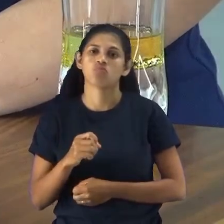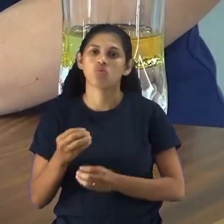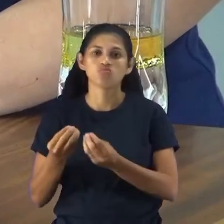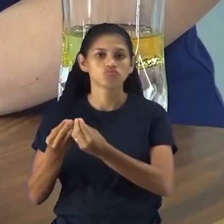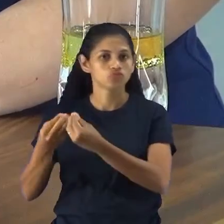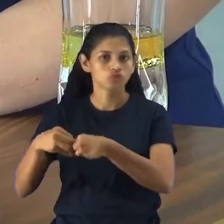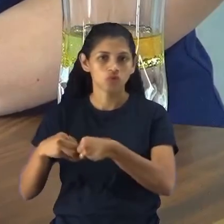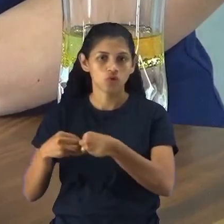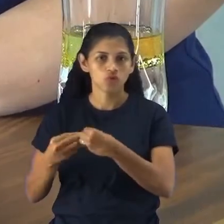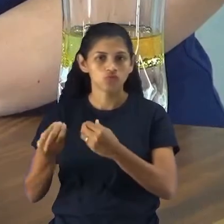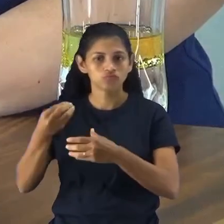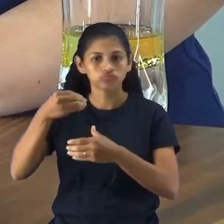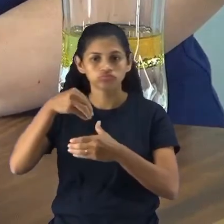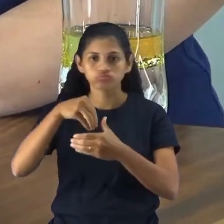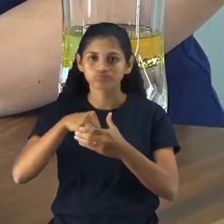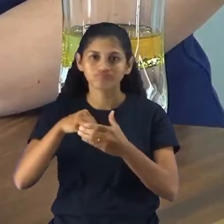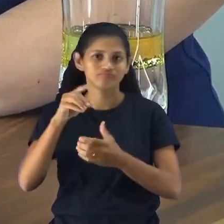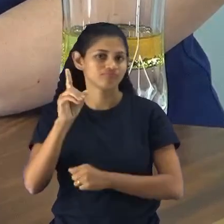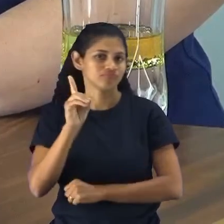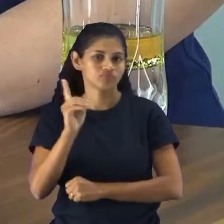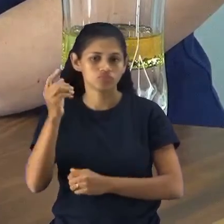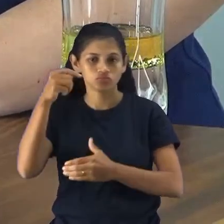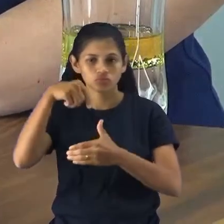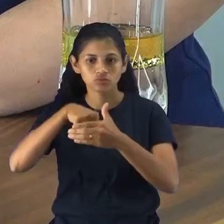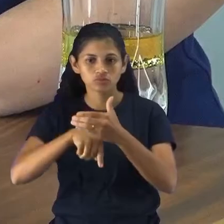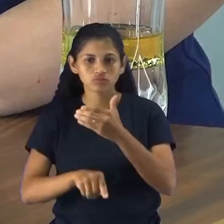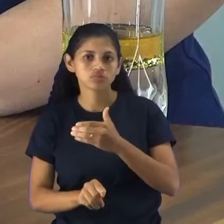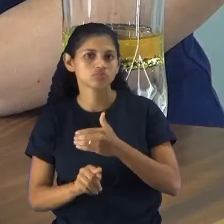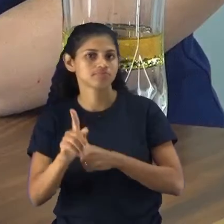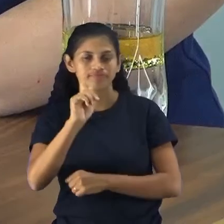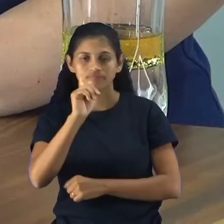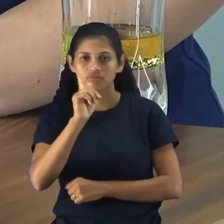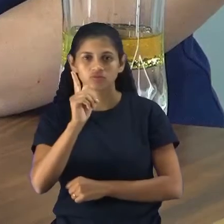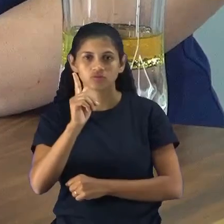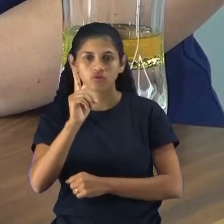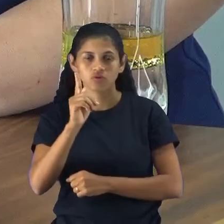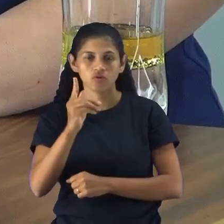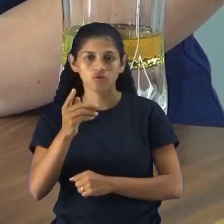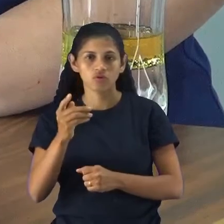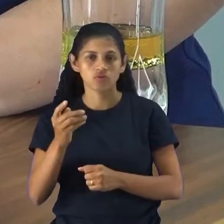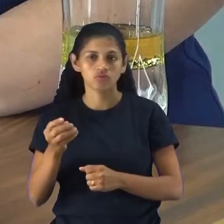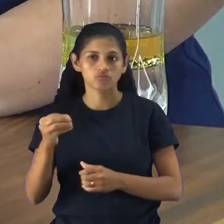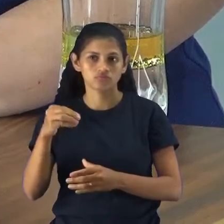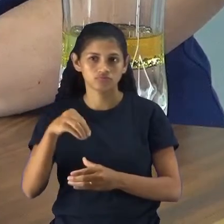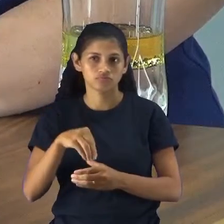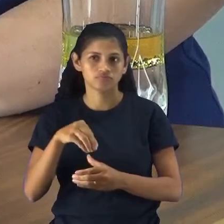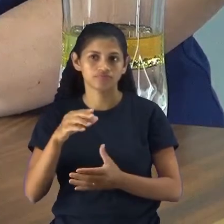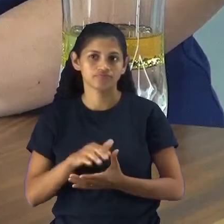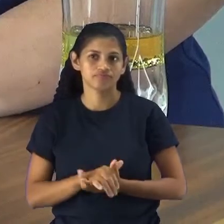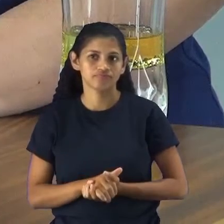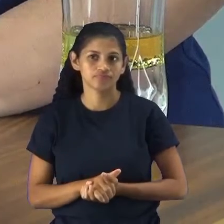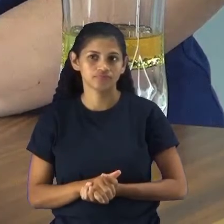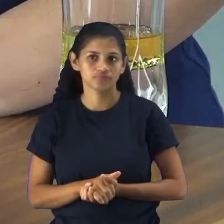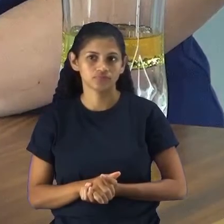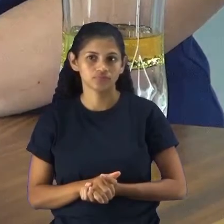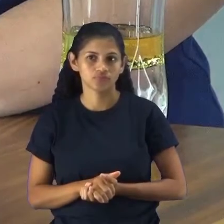não afundou, né? Olha só. Ele volta. Perceberam?